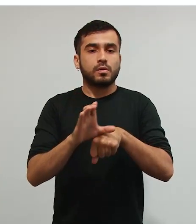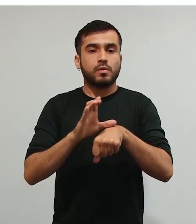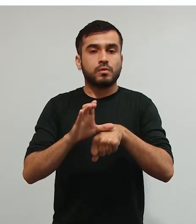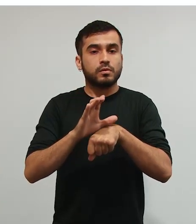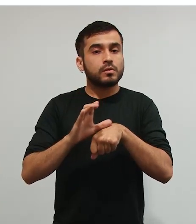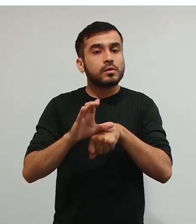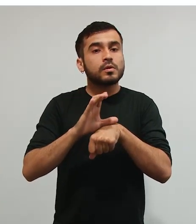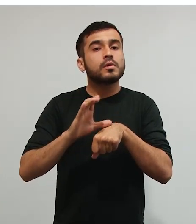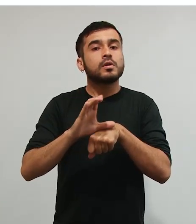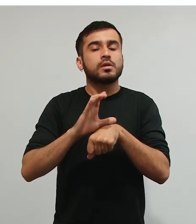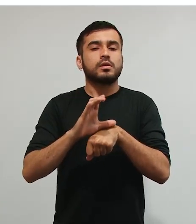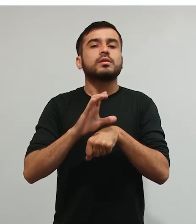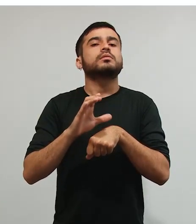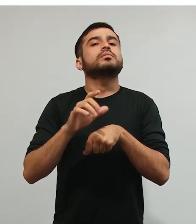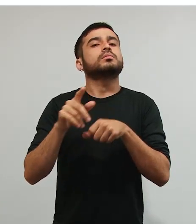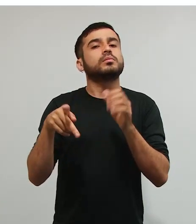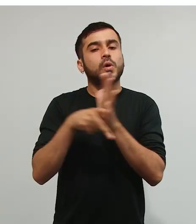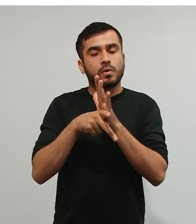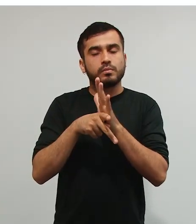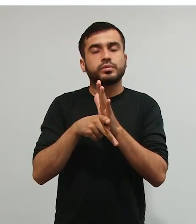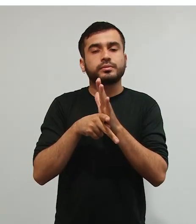da eficiência administrativa,